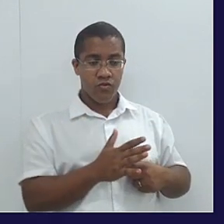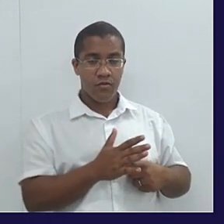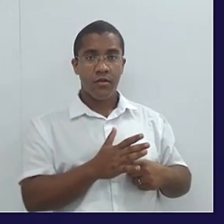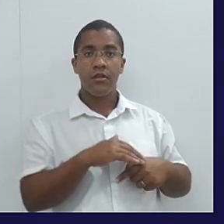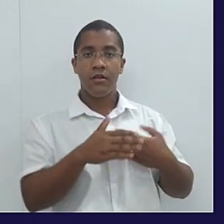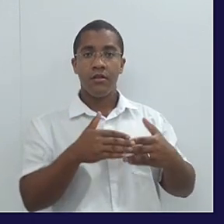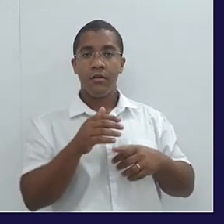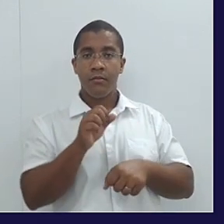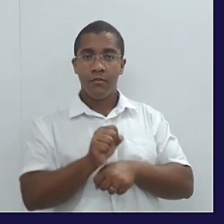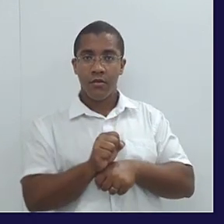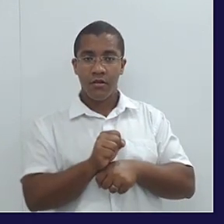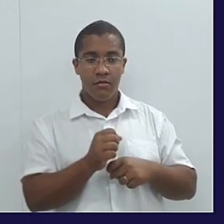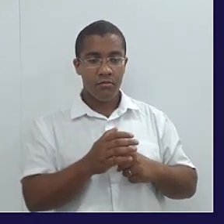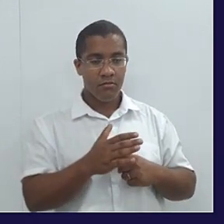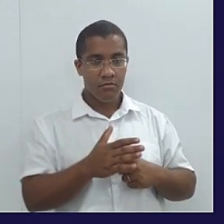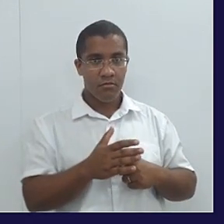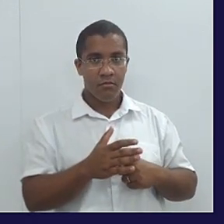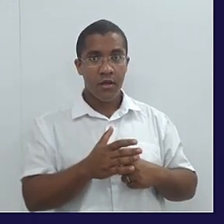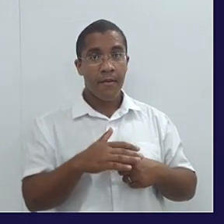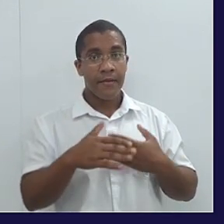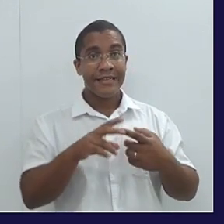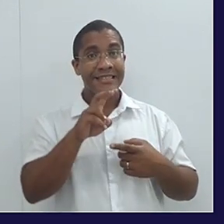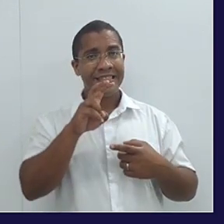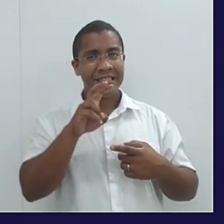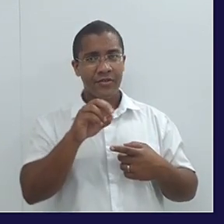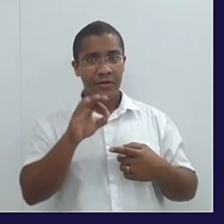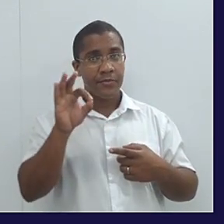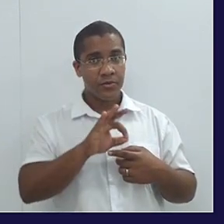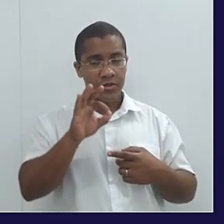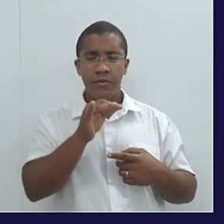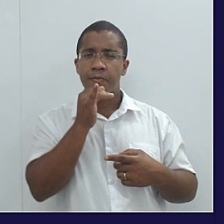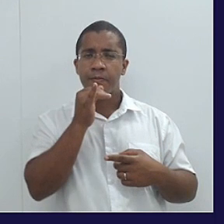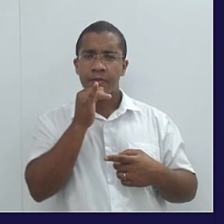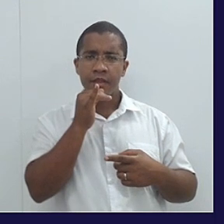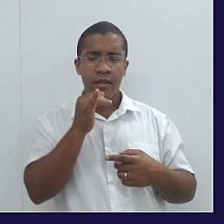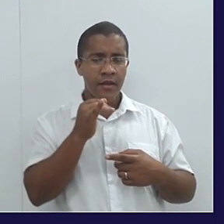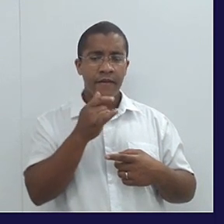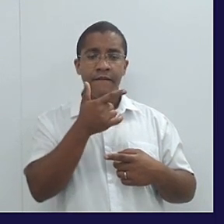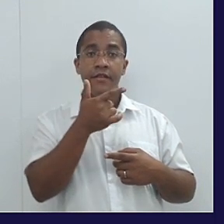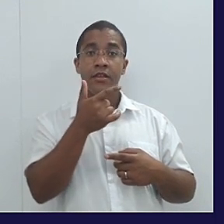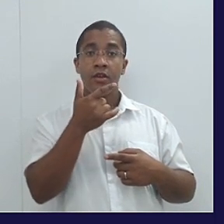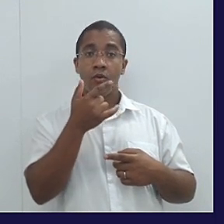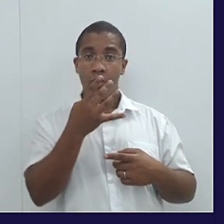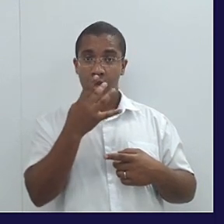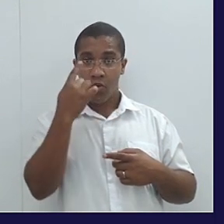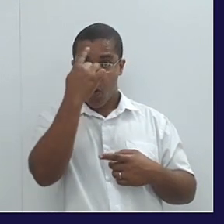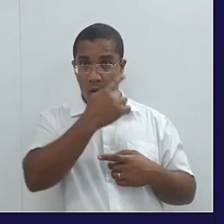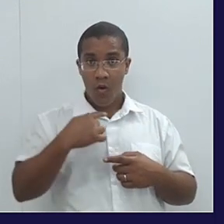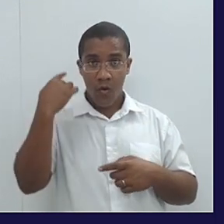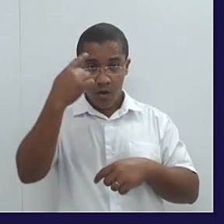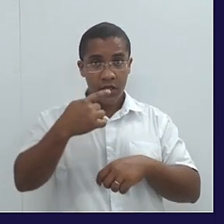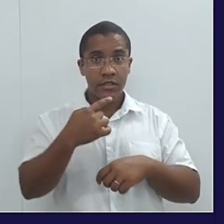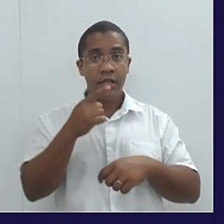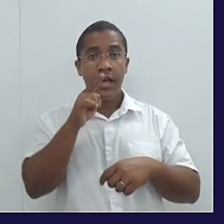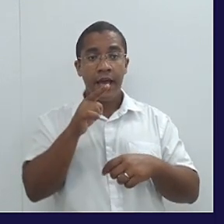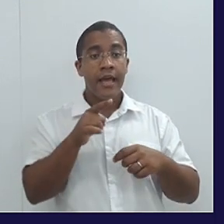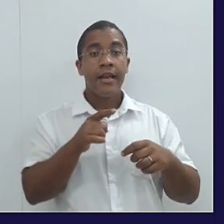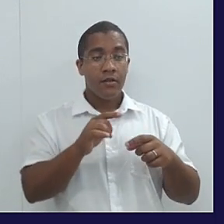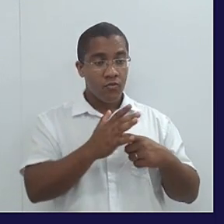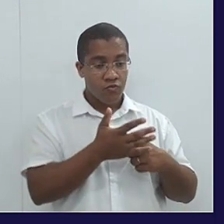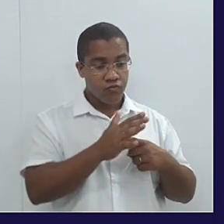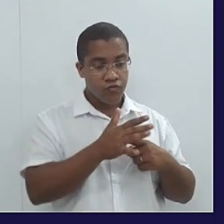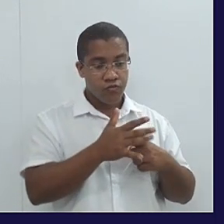de 50%. Ou seja, num período de 24 horas, ela vai permanecer durante